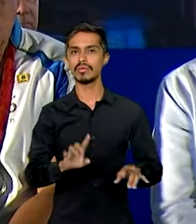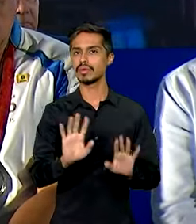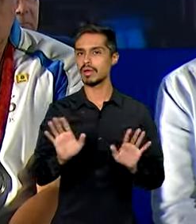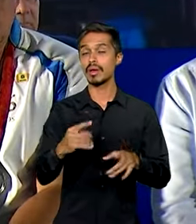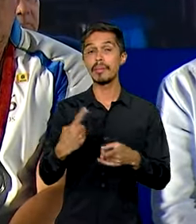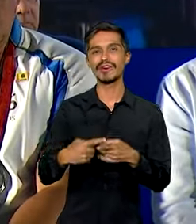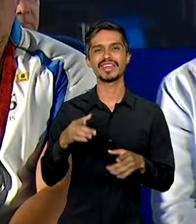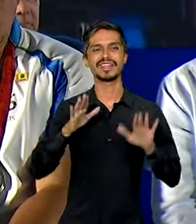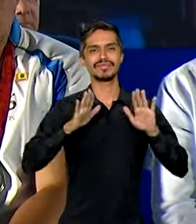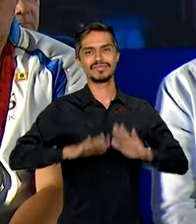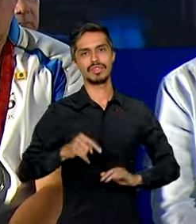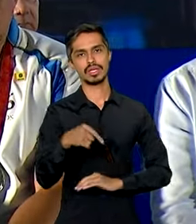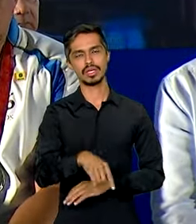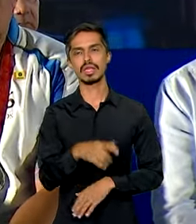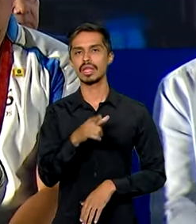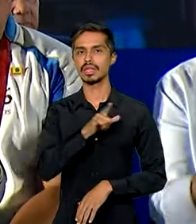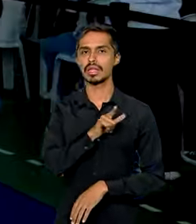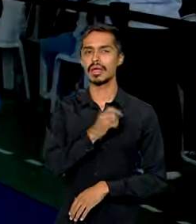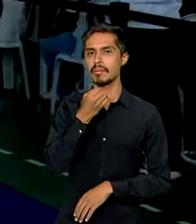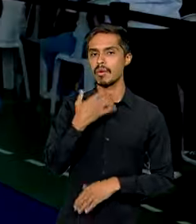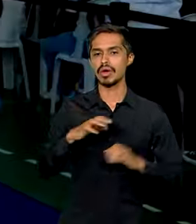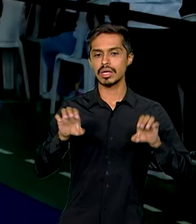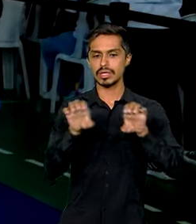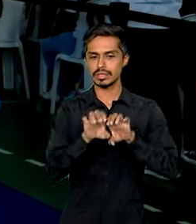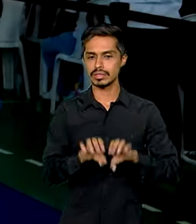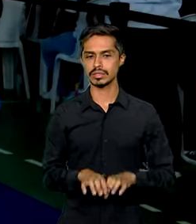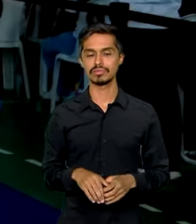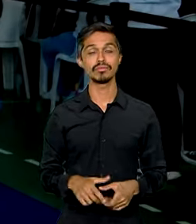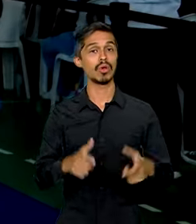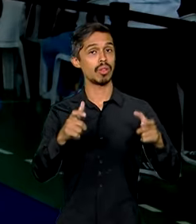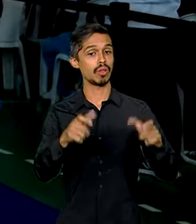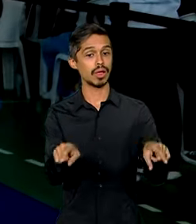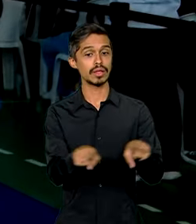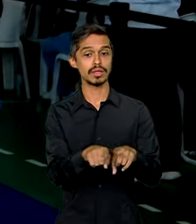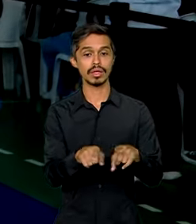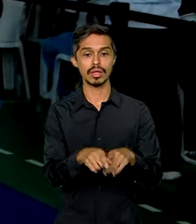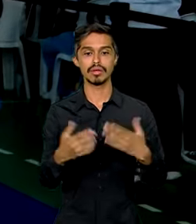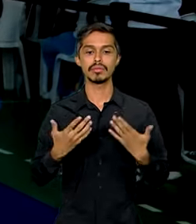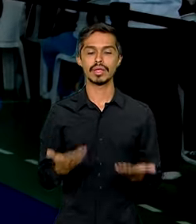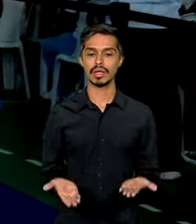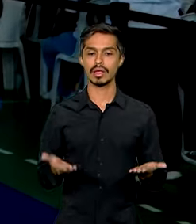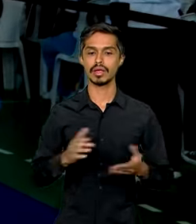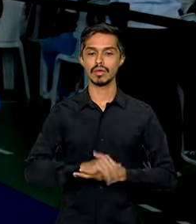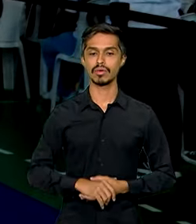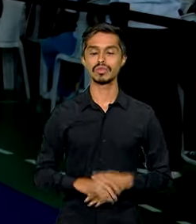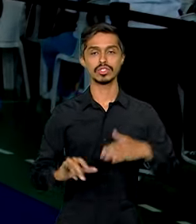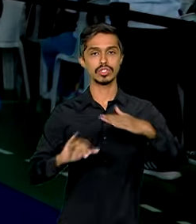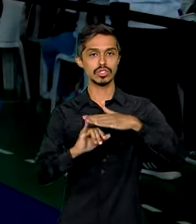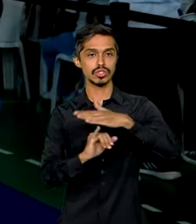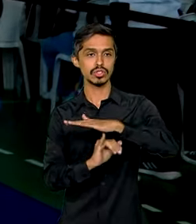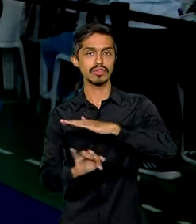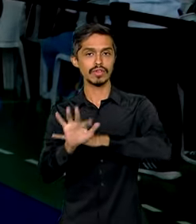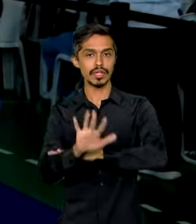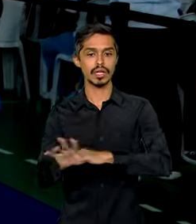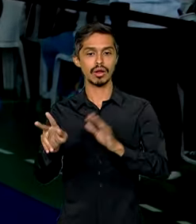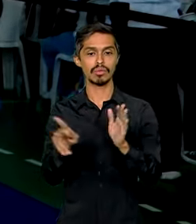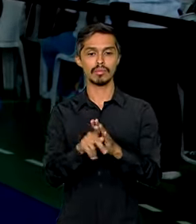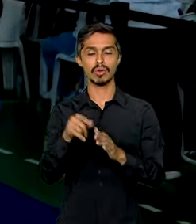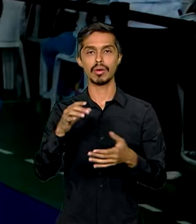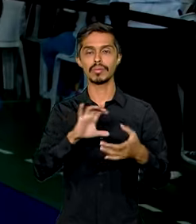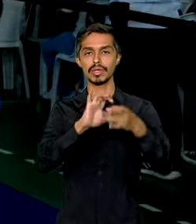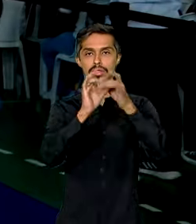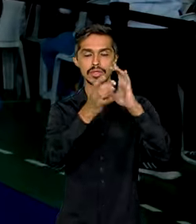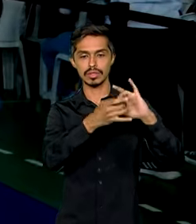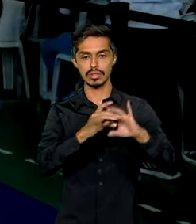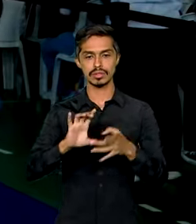escola. É uma escola que tem uma boa infraestrutura. O local também vai sediar o Instituto Federal do Parque Olímpico, vinculado